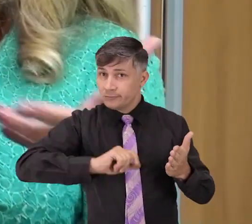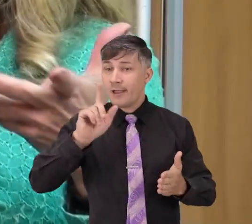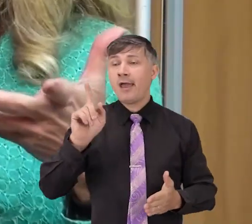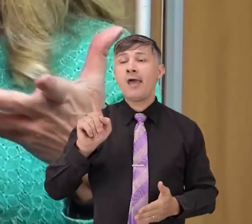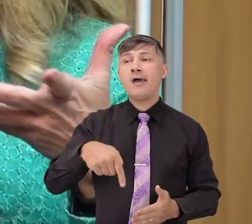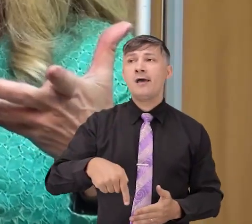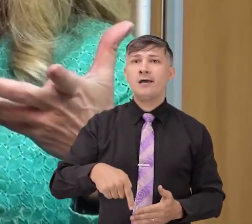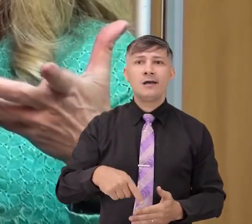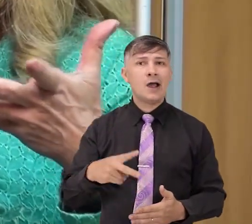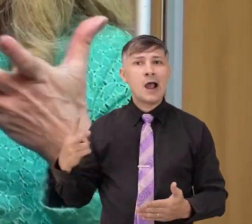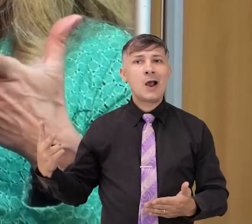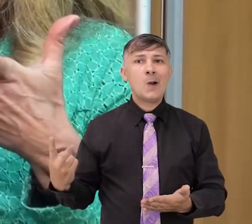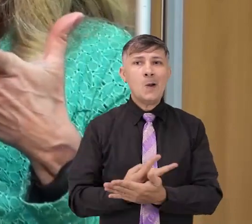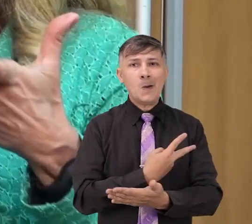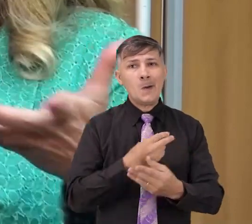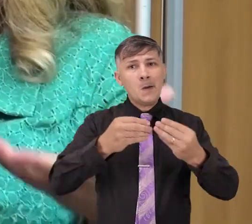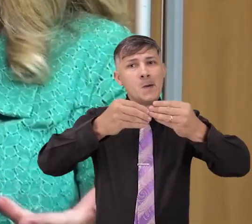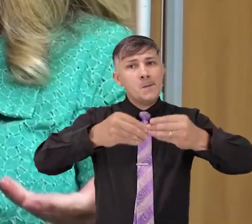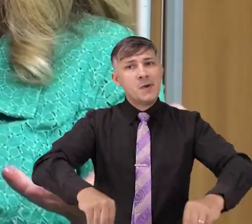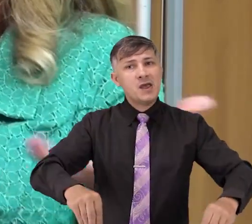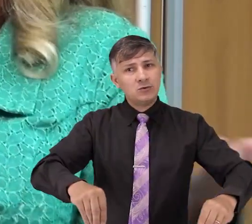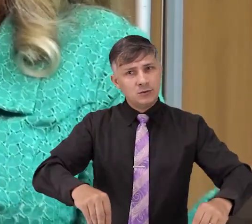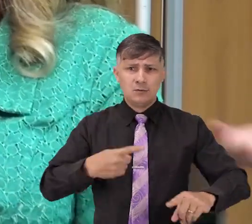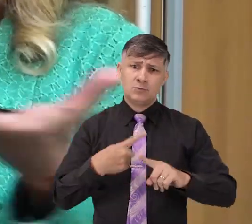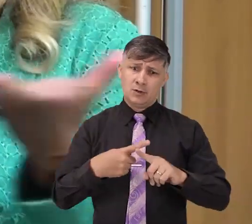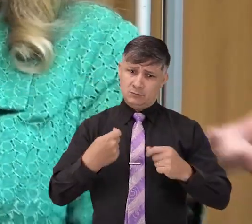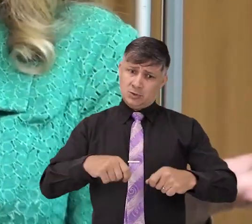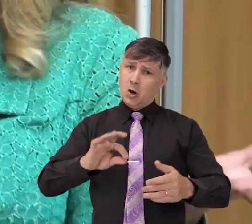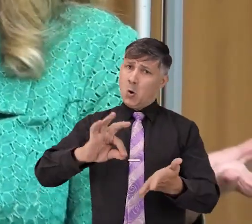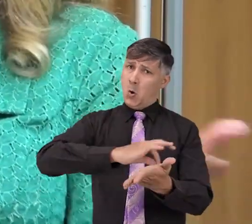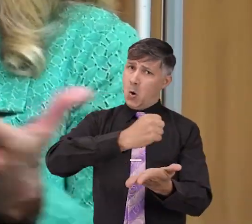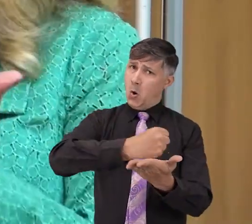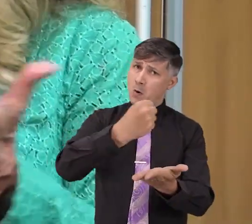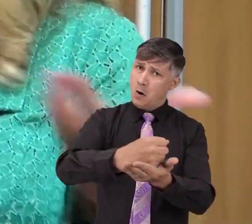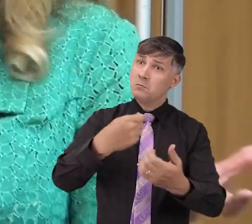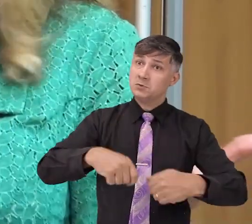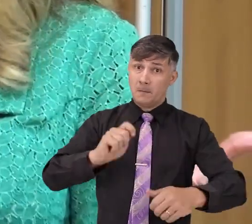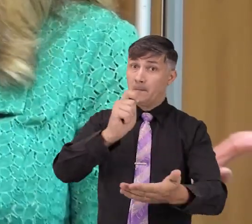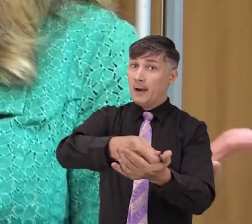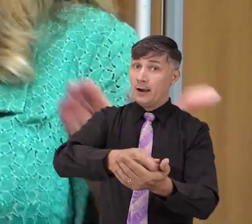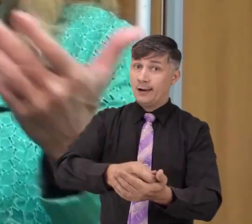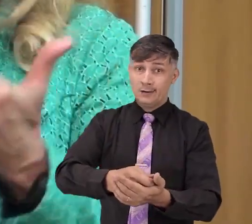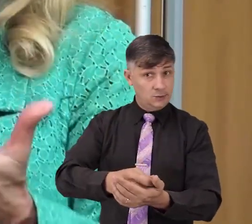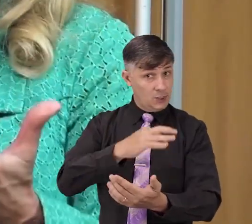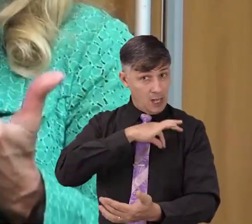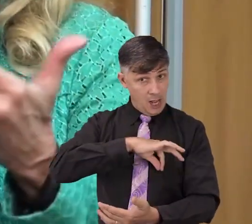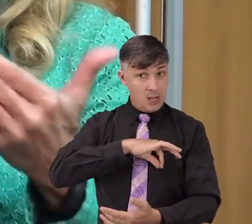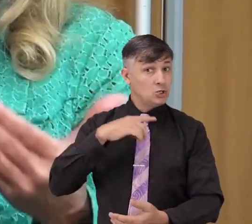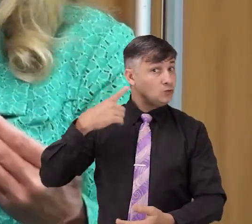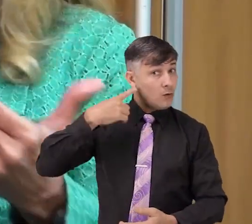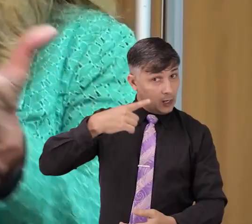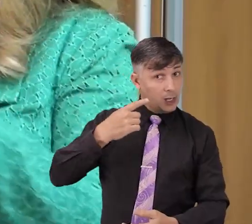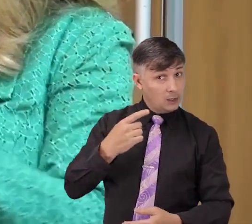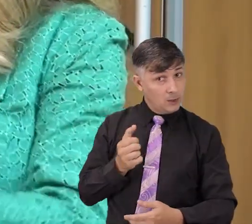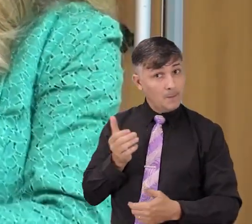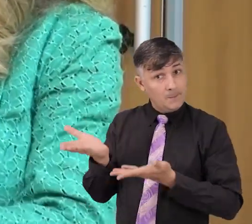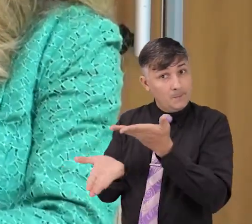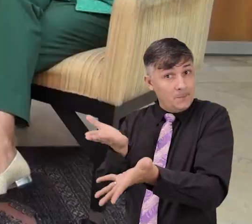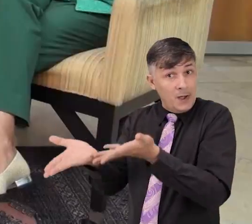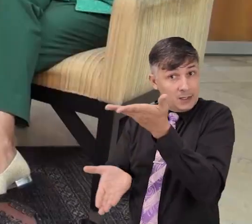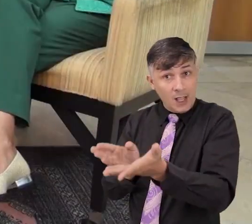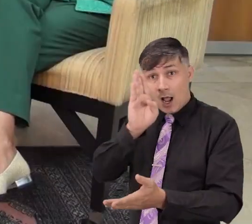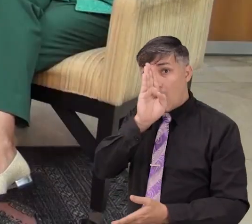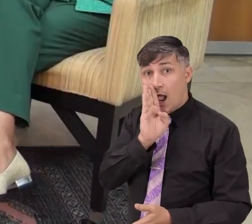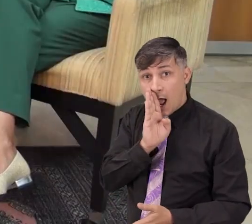Uma situação que acabou sendo prejudicada, porque você precisa contratar advogados para dar assistência